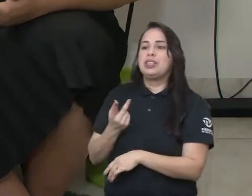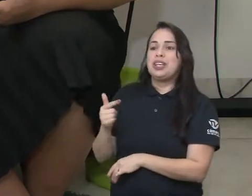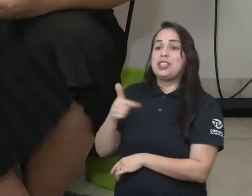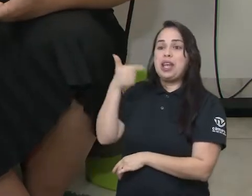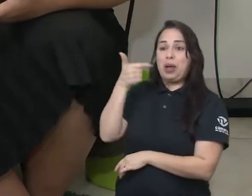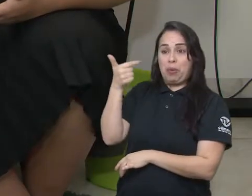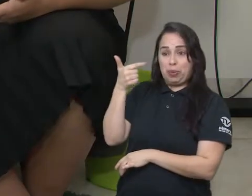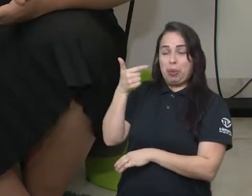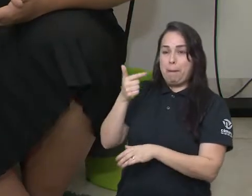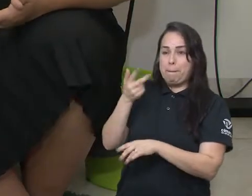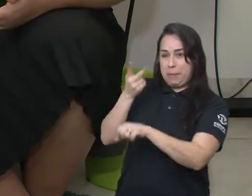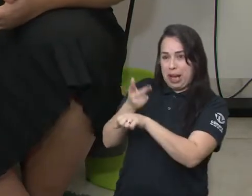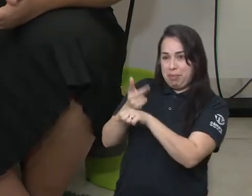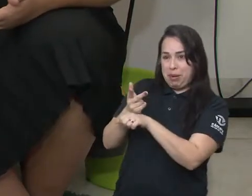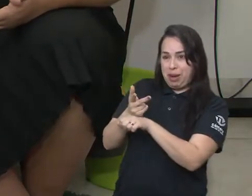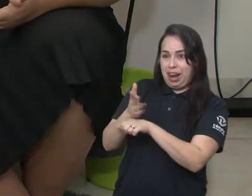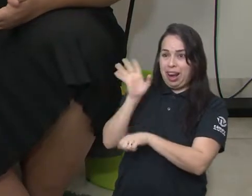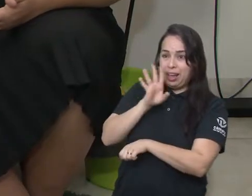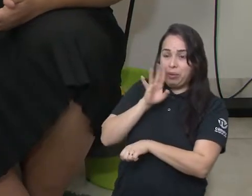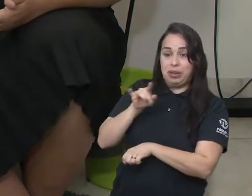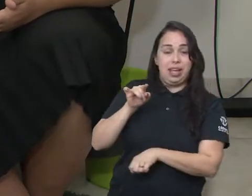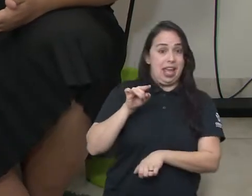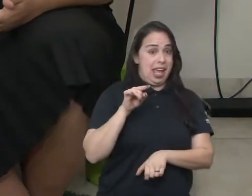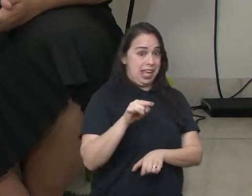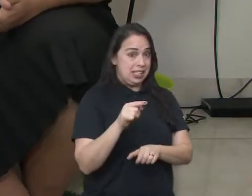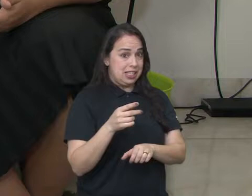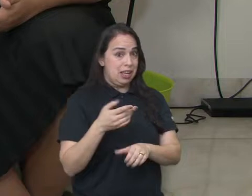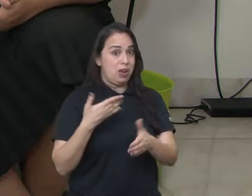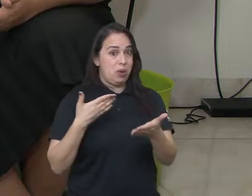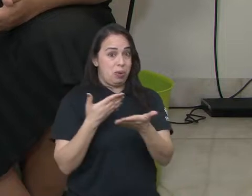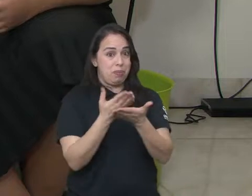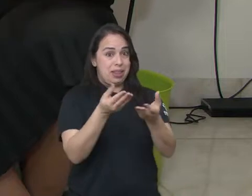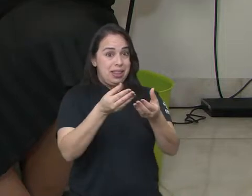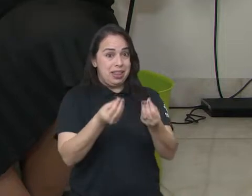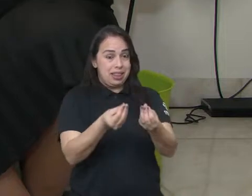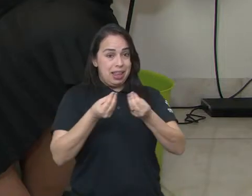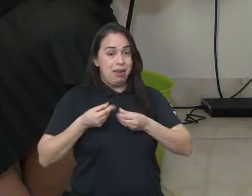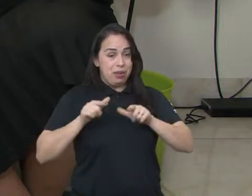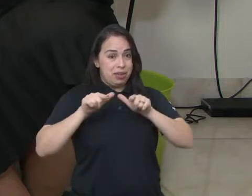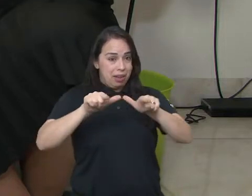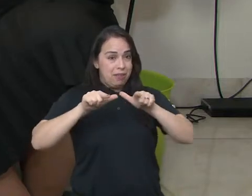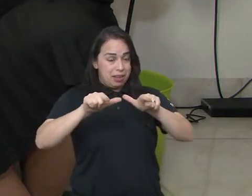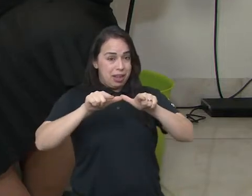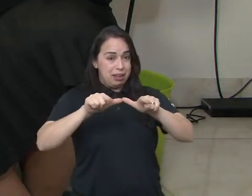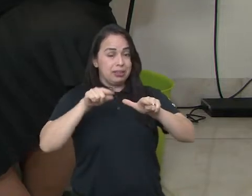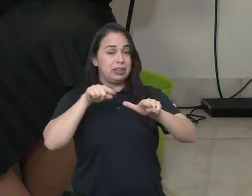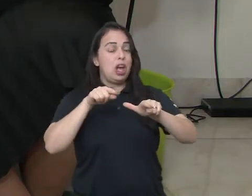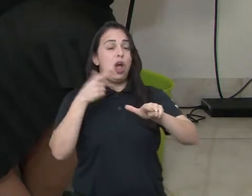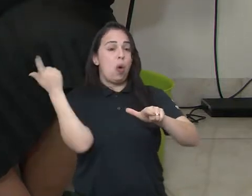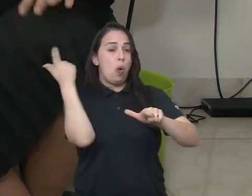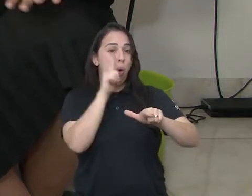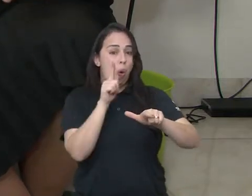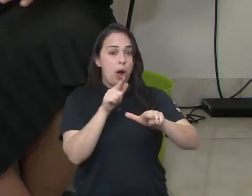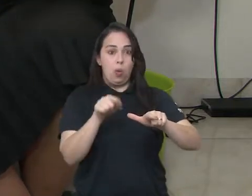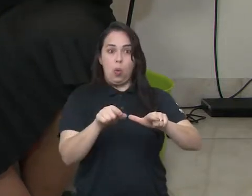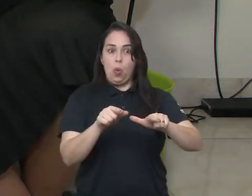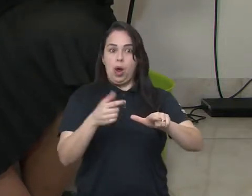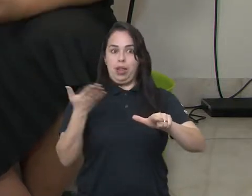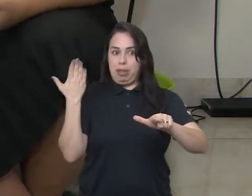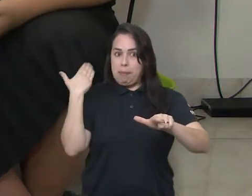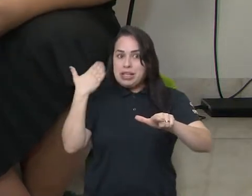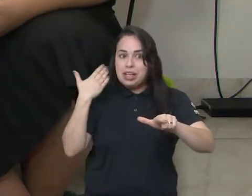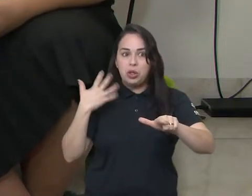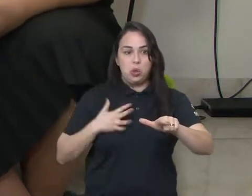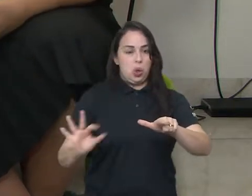Foi o segundo prêmio mais legal, o segundo concurso mais eu ganhei legal. um DVD. Então é legal, mas não tanto quanto Patinhos. Na época o DVD